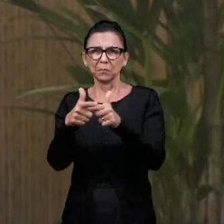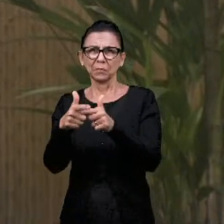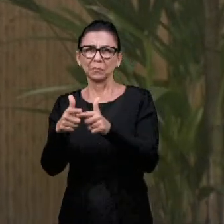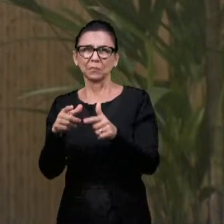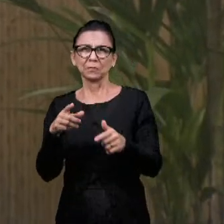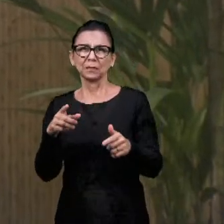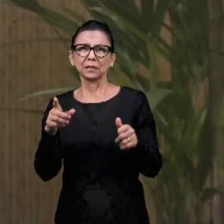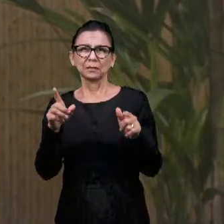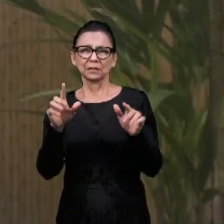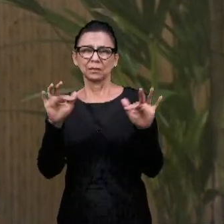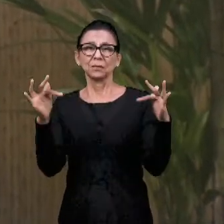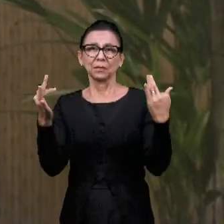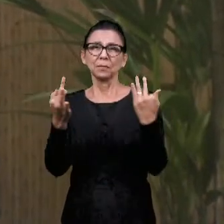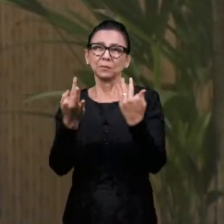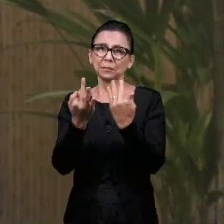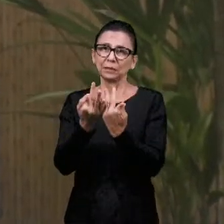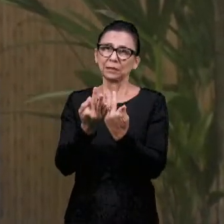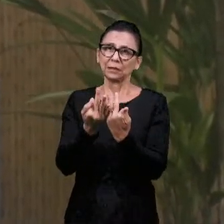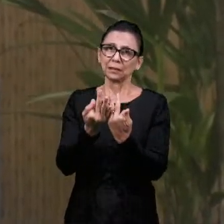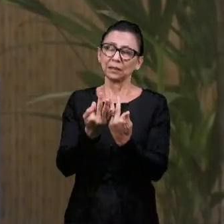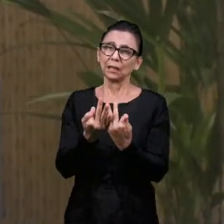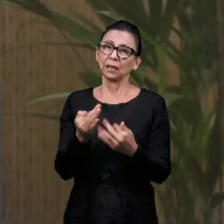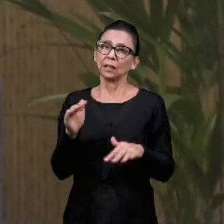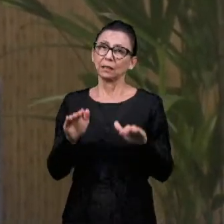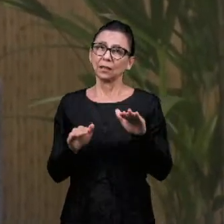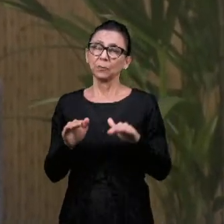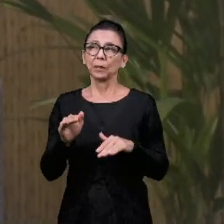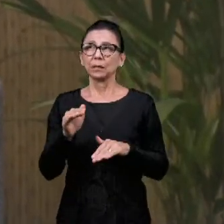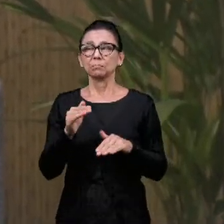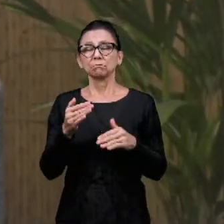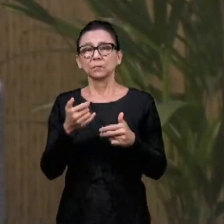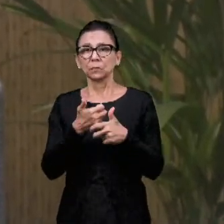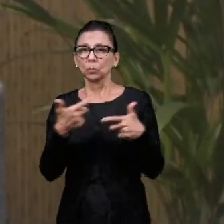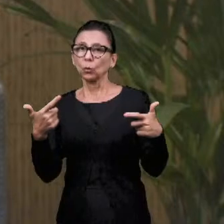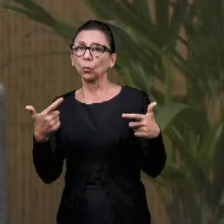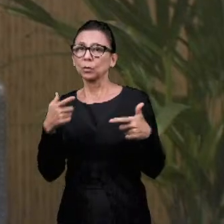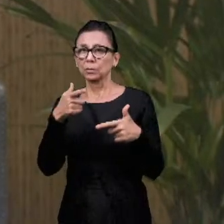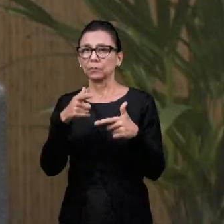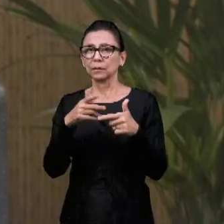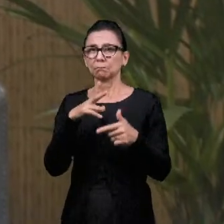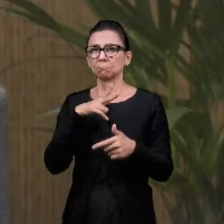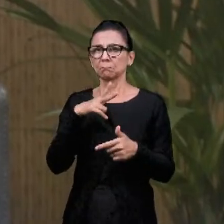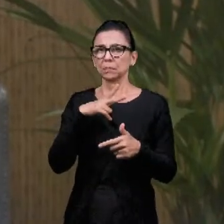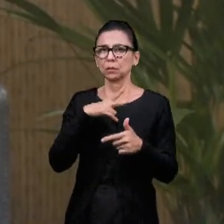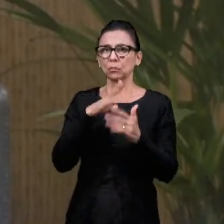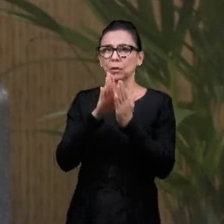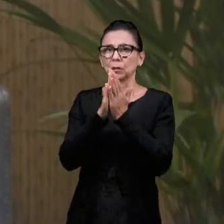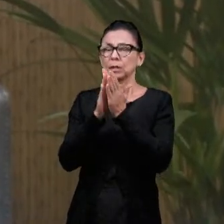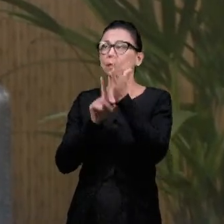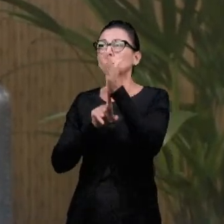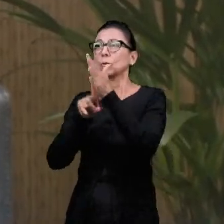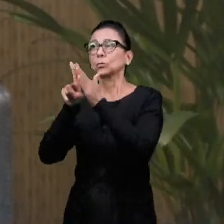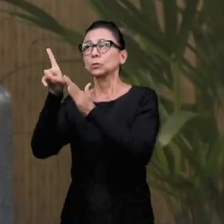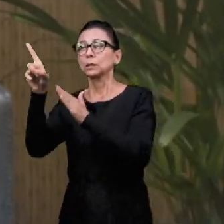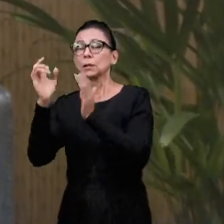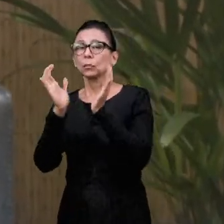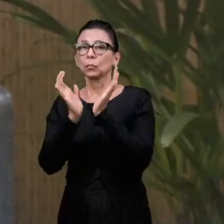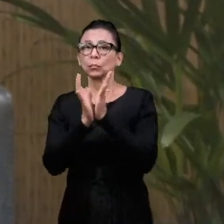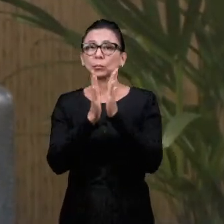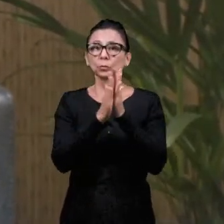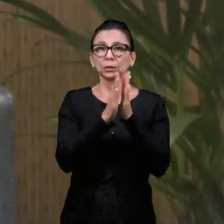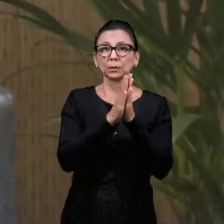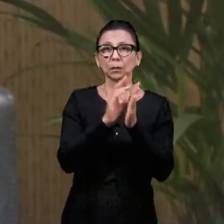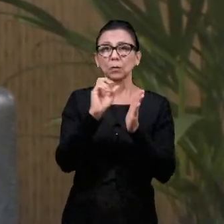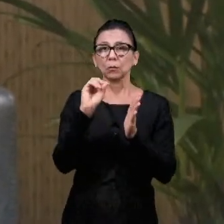dizer, relativamente também, né? Que tem coisas que você quer consultar com o pastor, na igreja, no grupo de intercessão, mas tem problemas